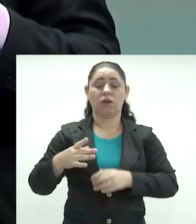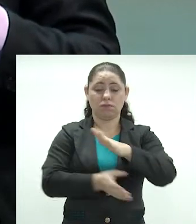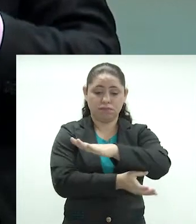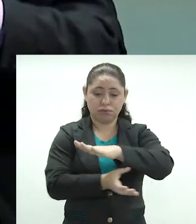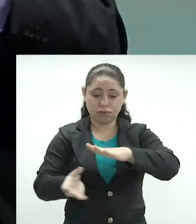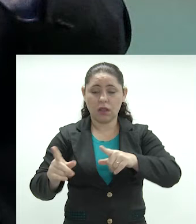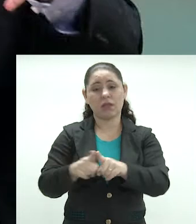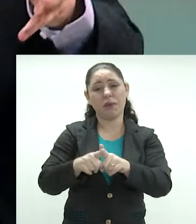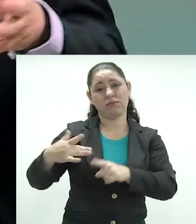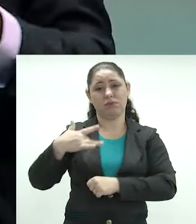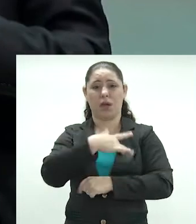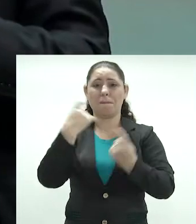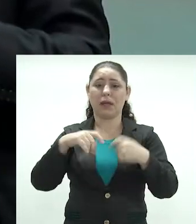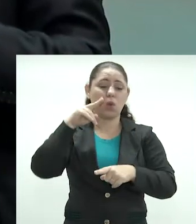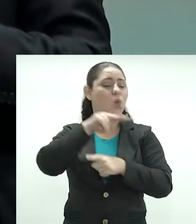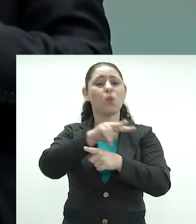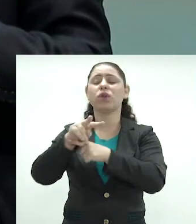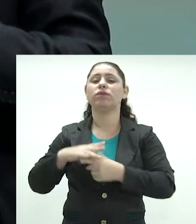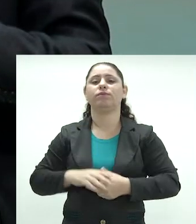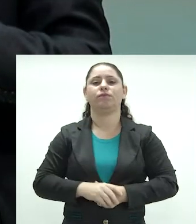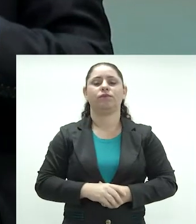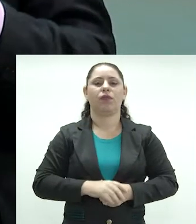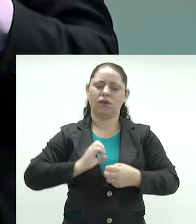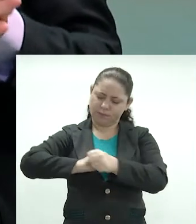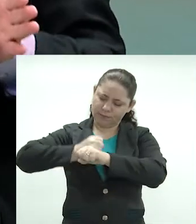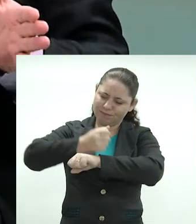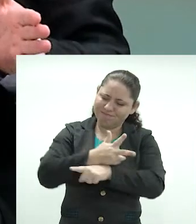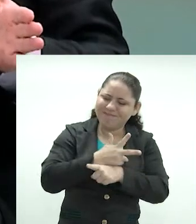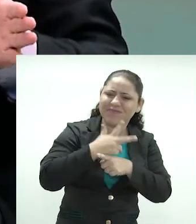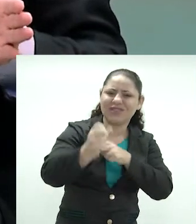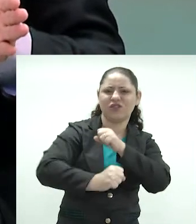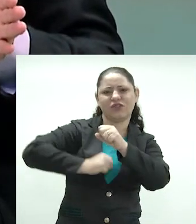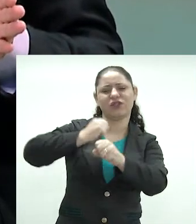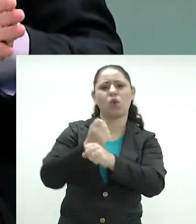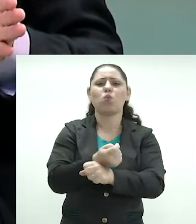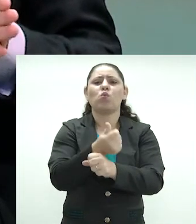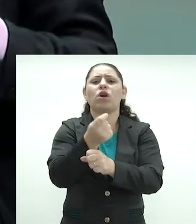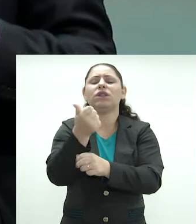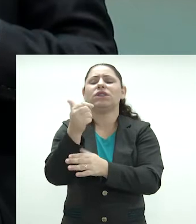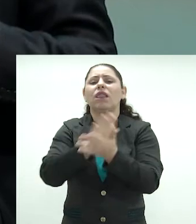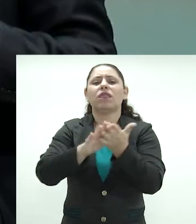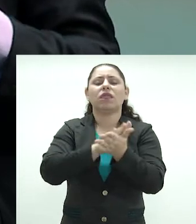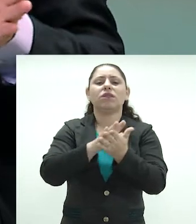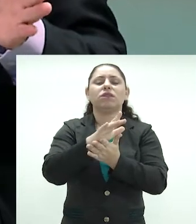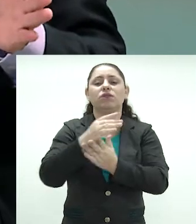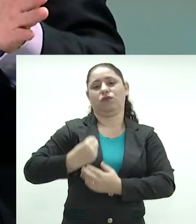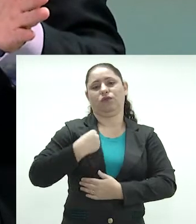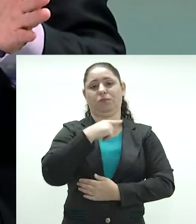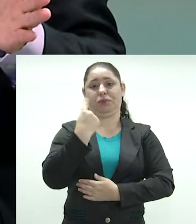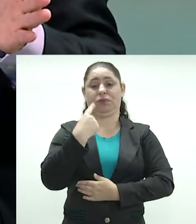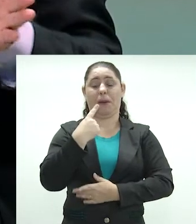pessoas e o saneamento básico de acompanhamento do que tem que ser feito. Vencemos essa luta o ano passado inteiro. Nós tivemos quase nada de